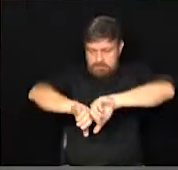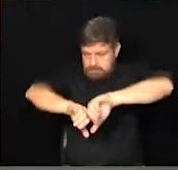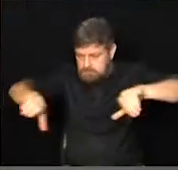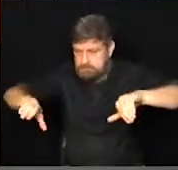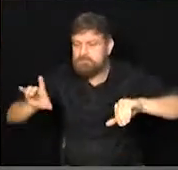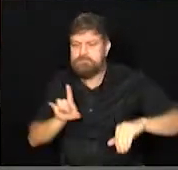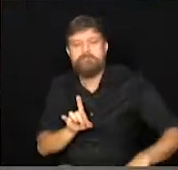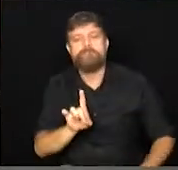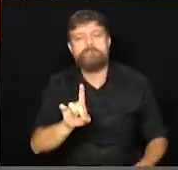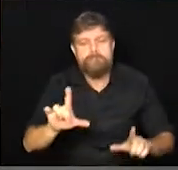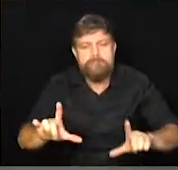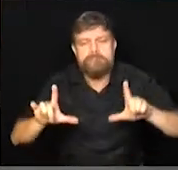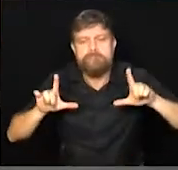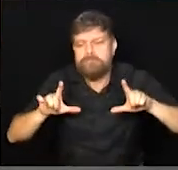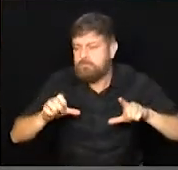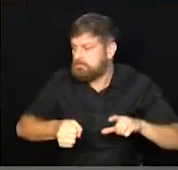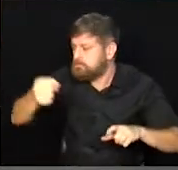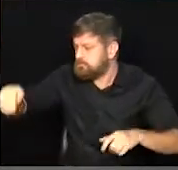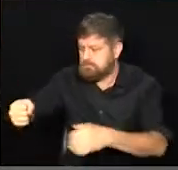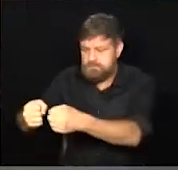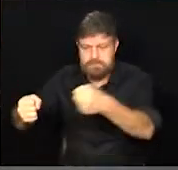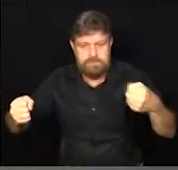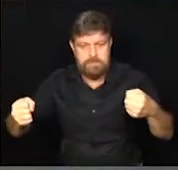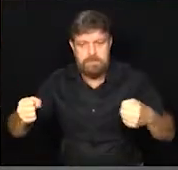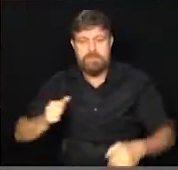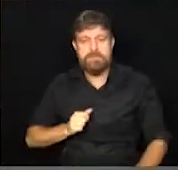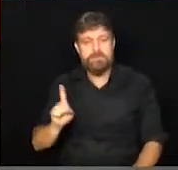esfera da relação